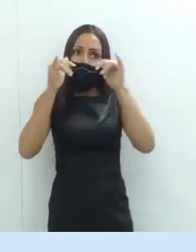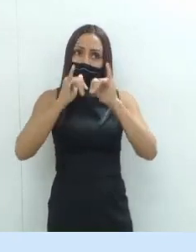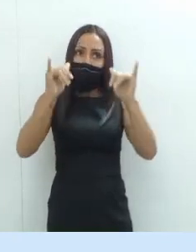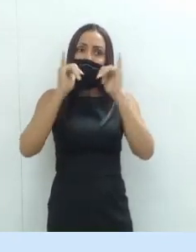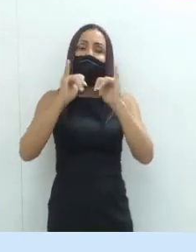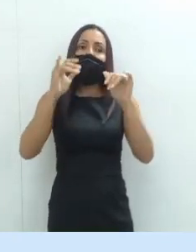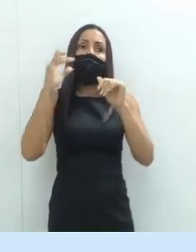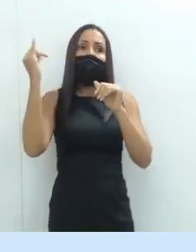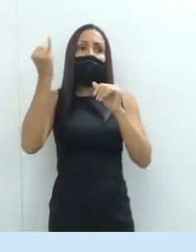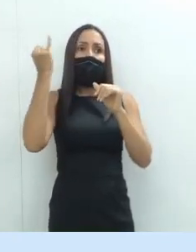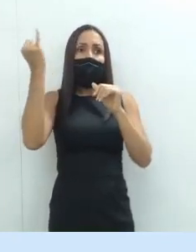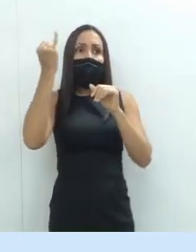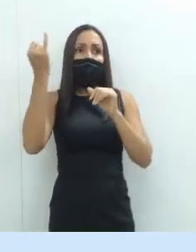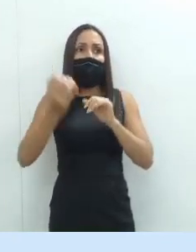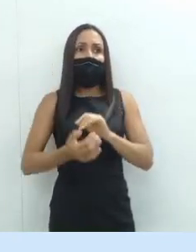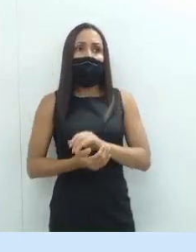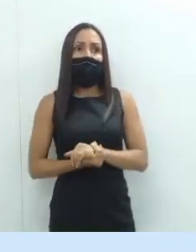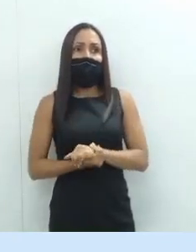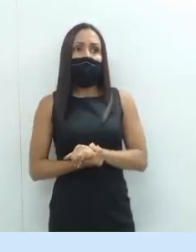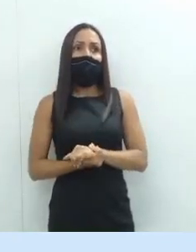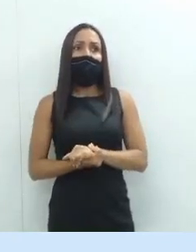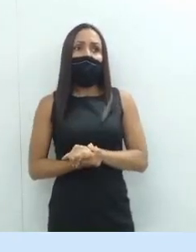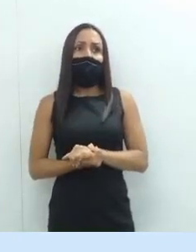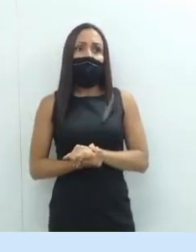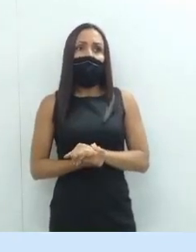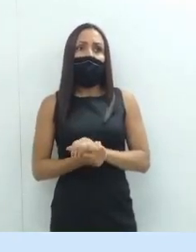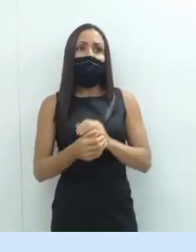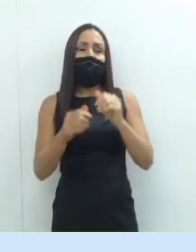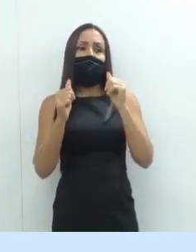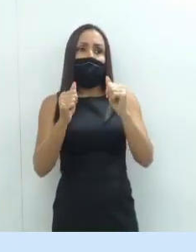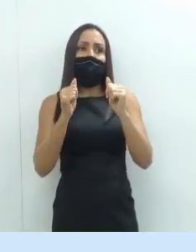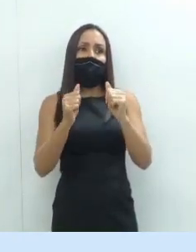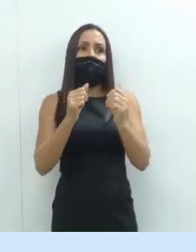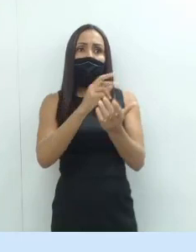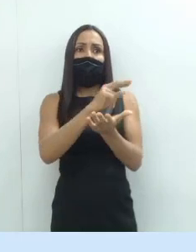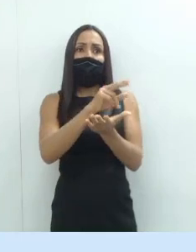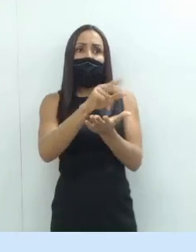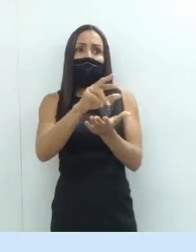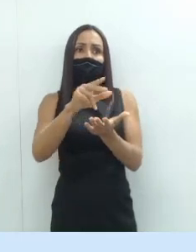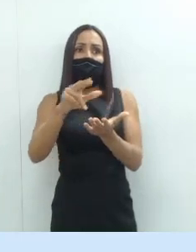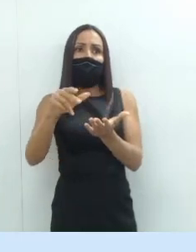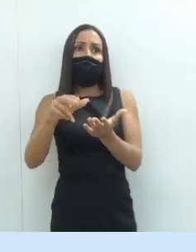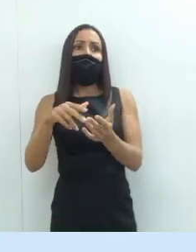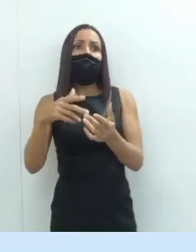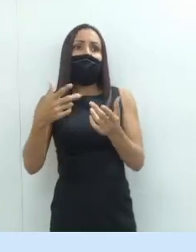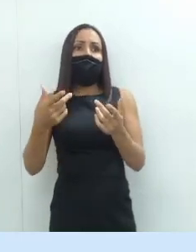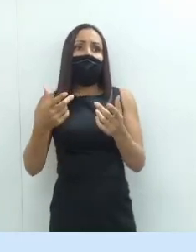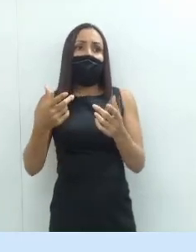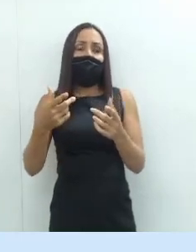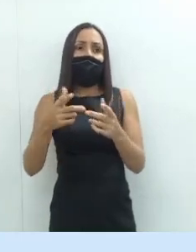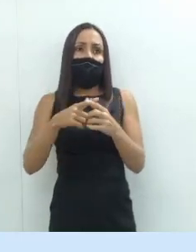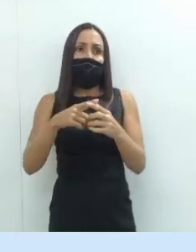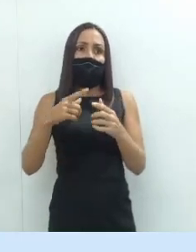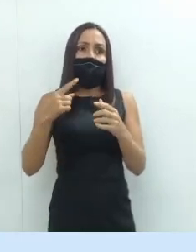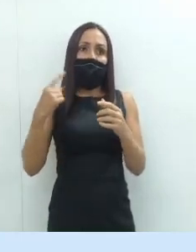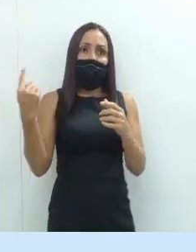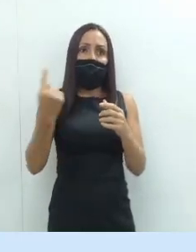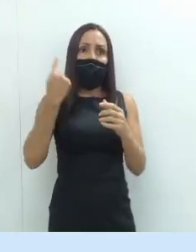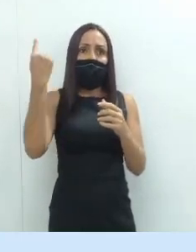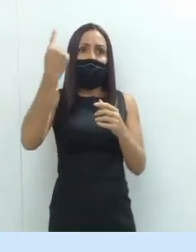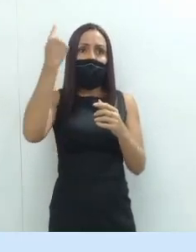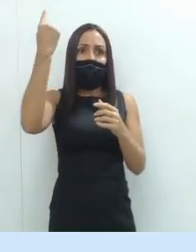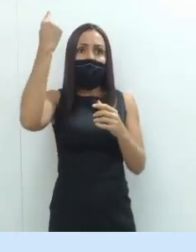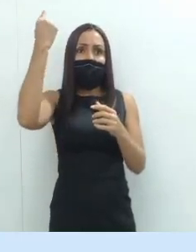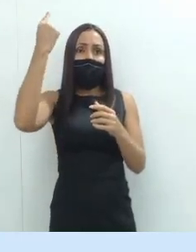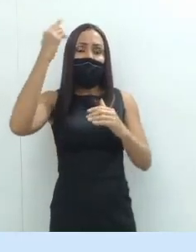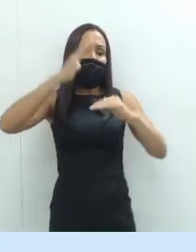quis destacar foi que os sambaquis eles podem atingir diversos tamanhos, inclusive a altura